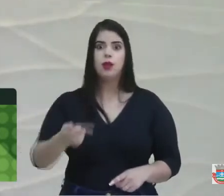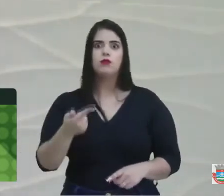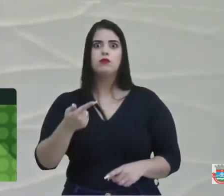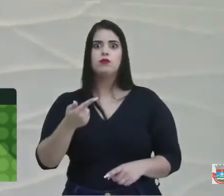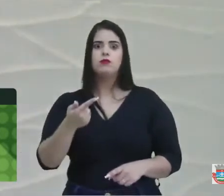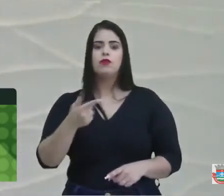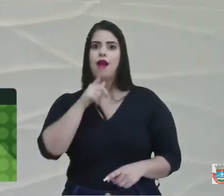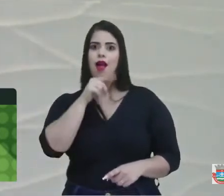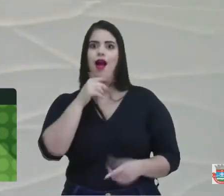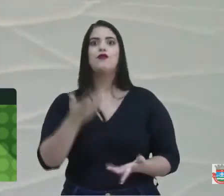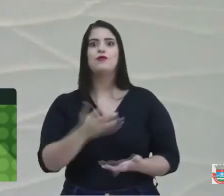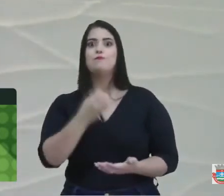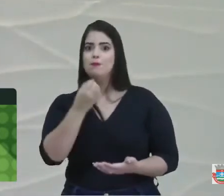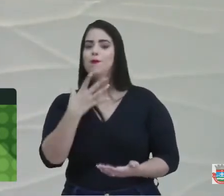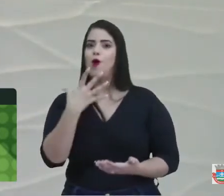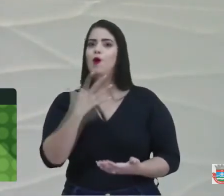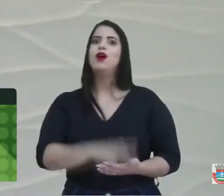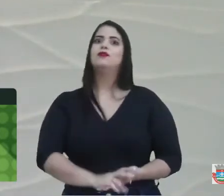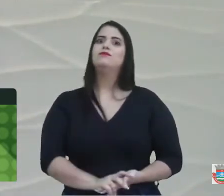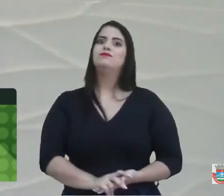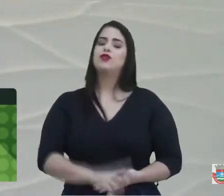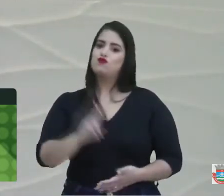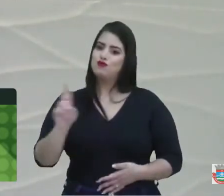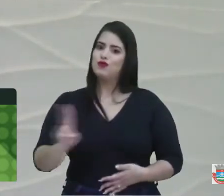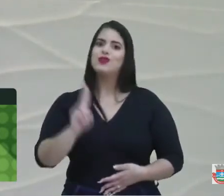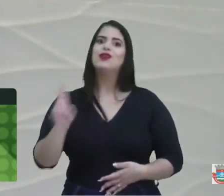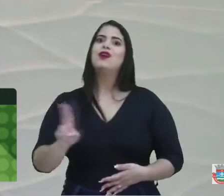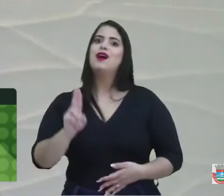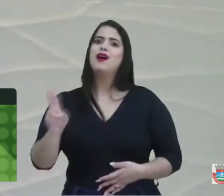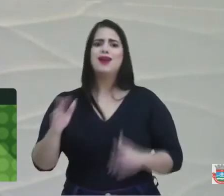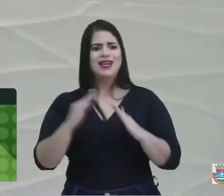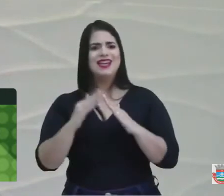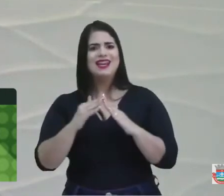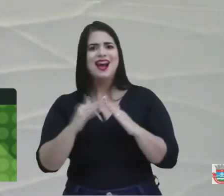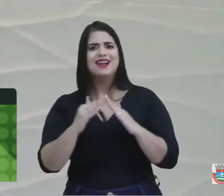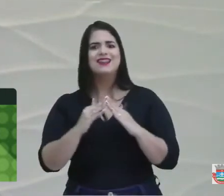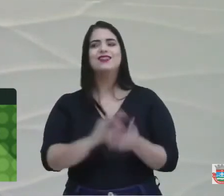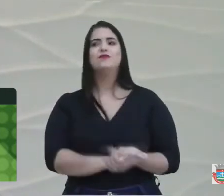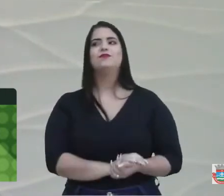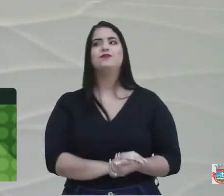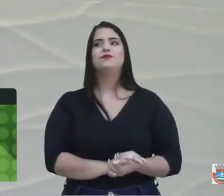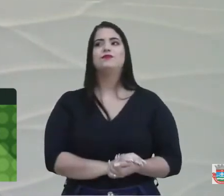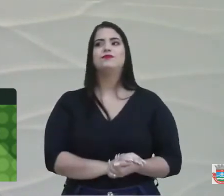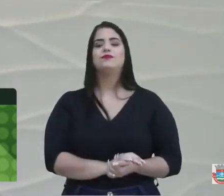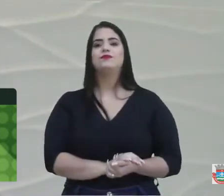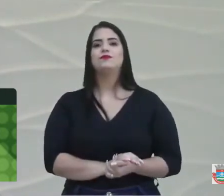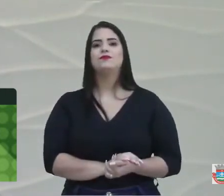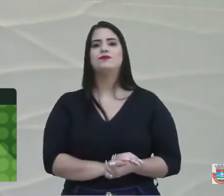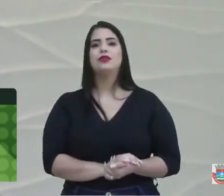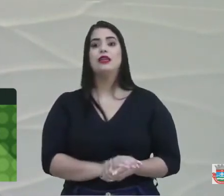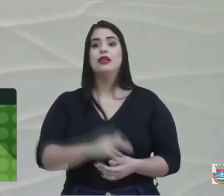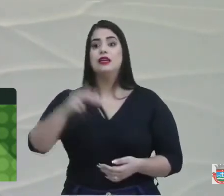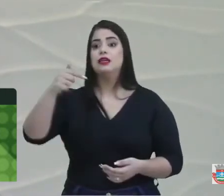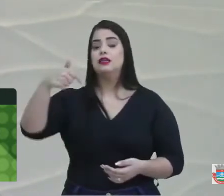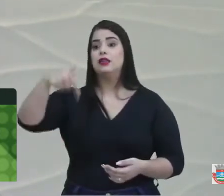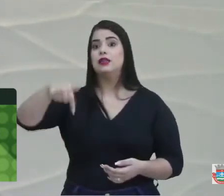é descartado, que é aquela que não é utilizada, né, que tem muito sal, então ela é descartada, mas só a água que é para consumo é mais de 75